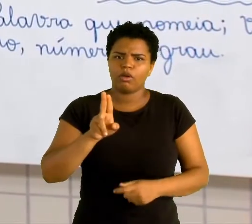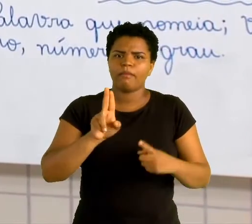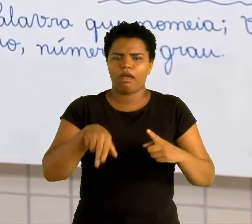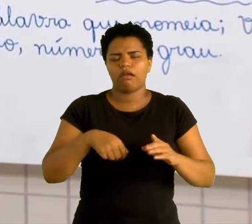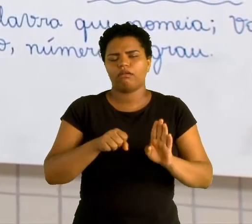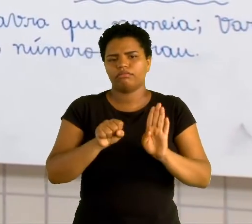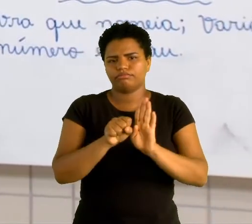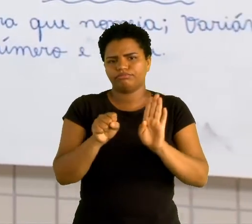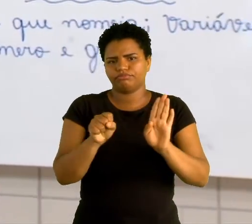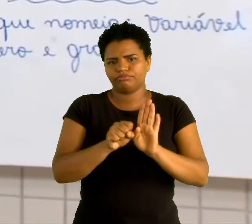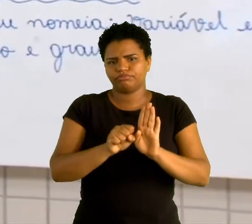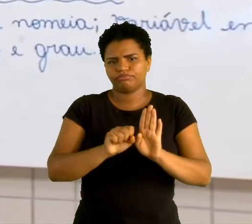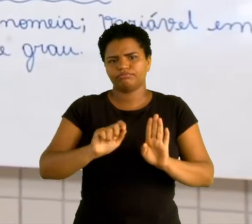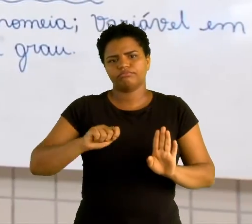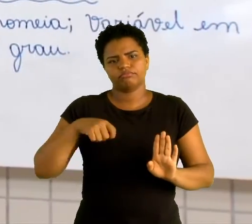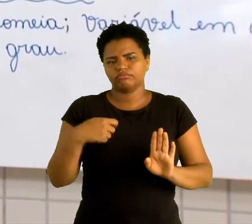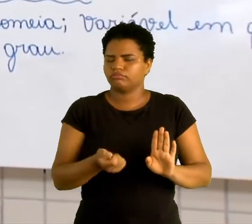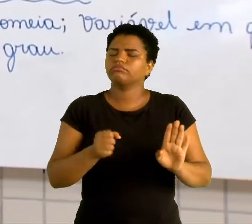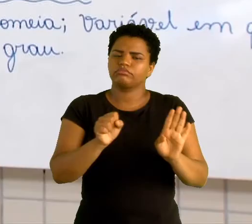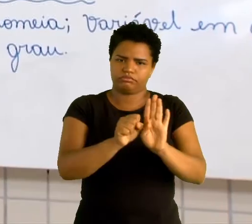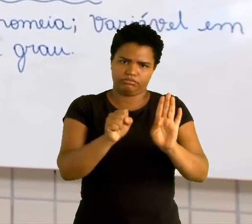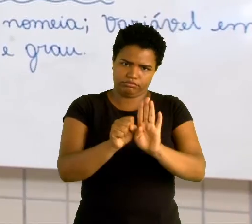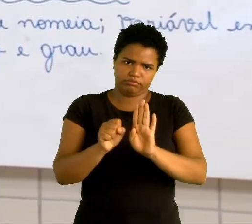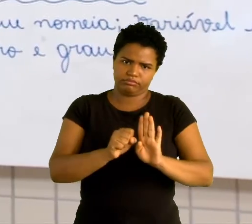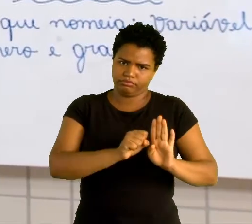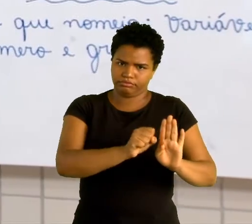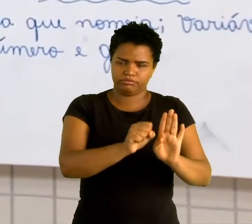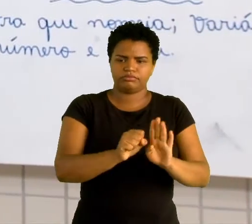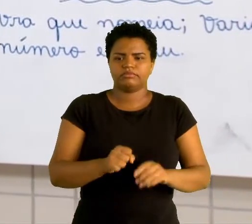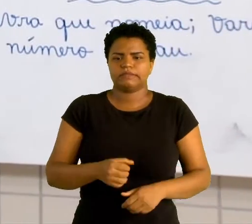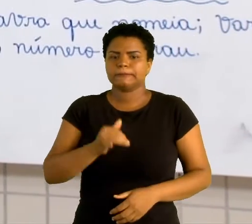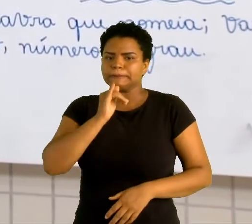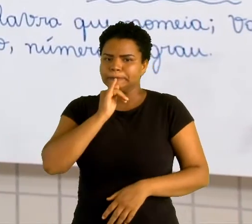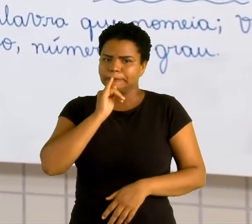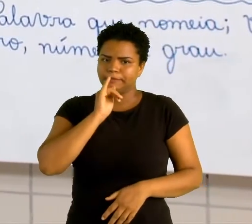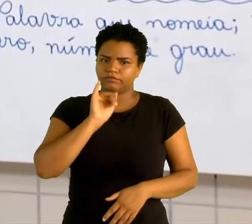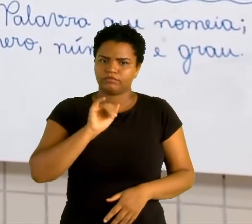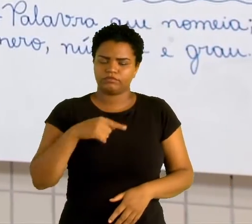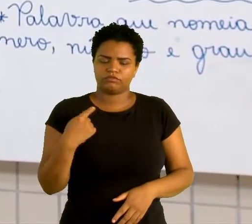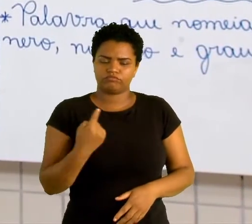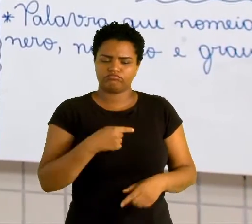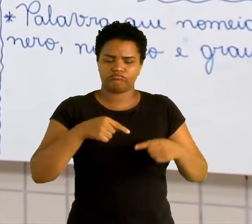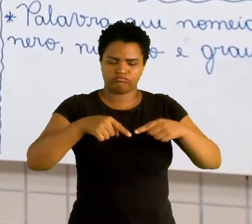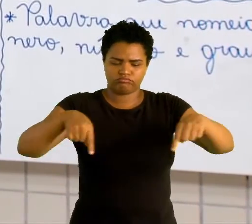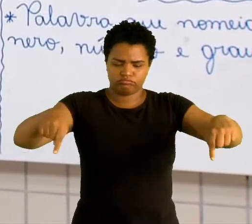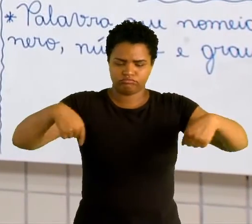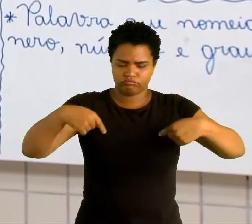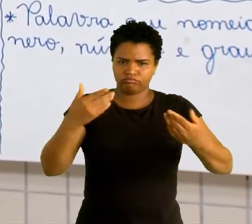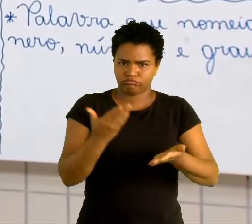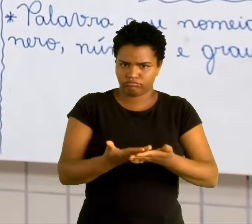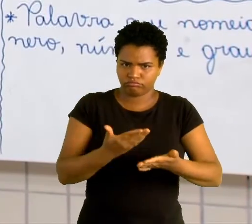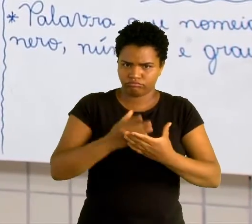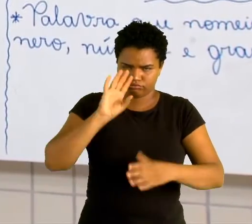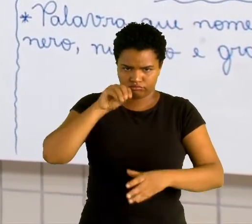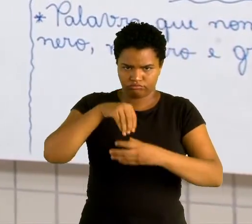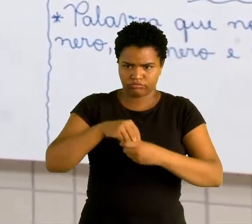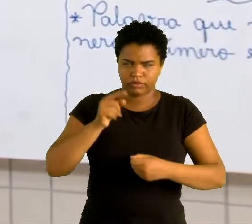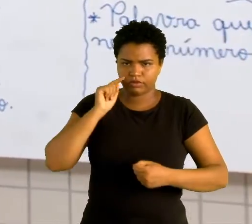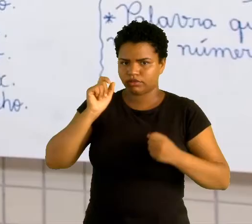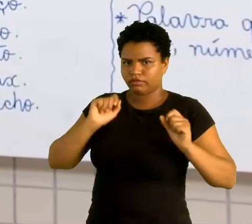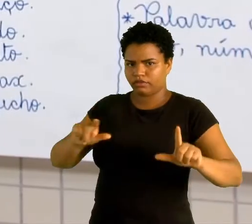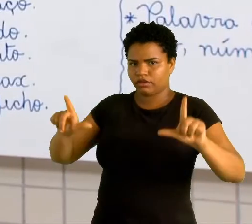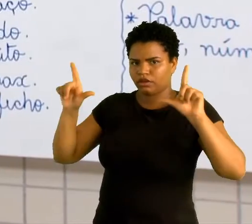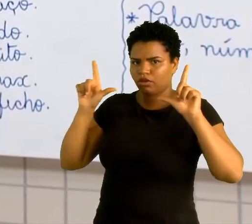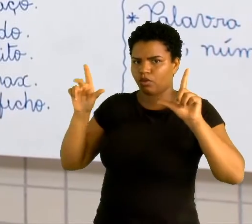gente classifica como substantivo. Por exemplo, se a gente estiver dentro de uma sala de aula, você olha para um quadro, qual o